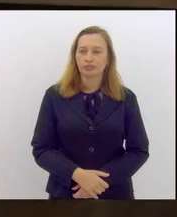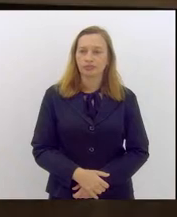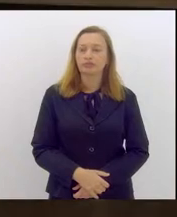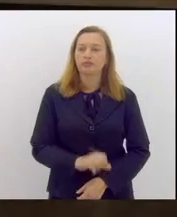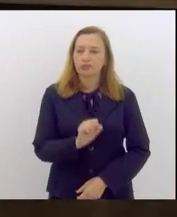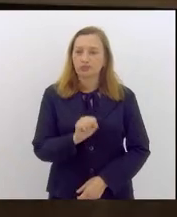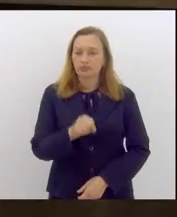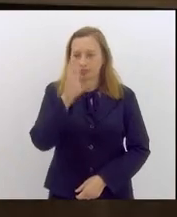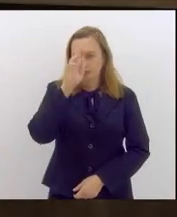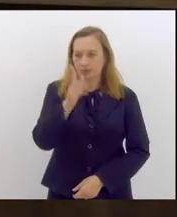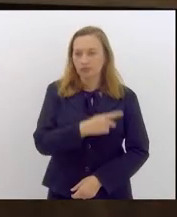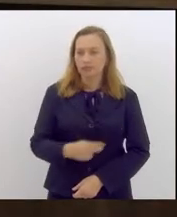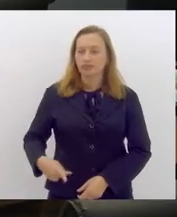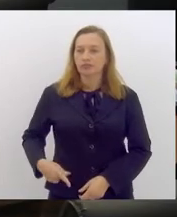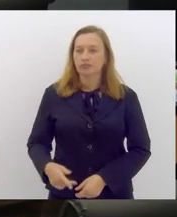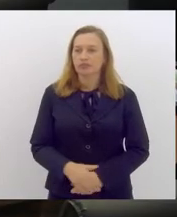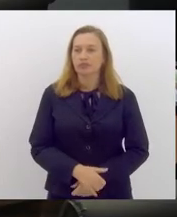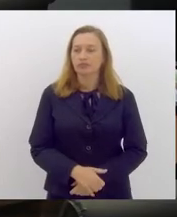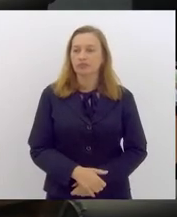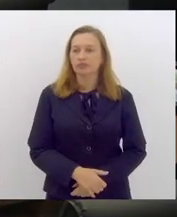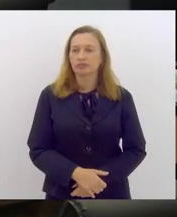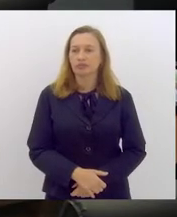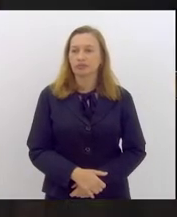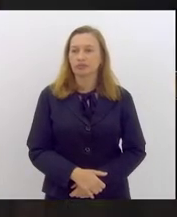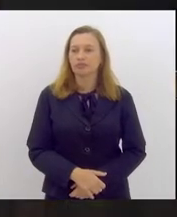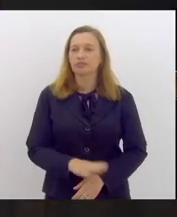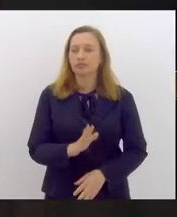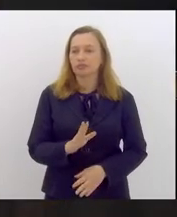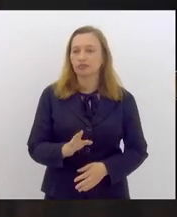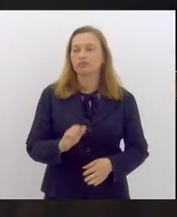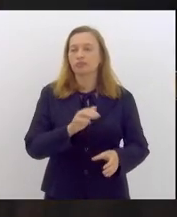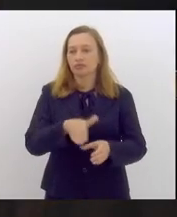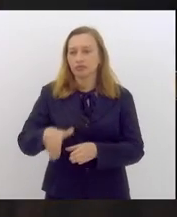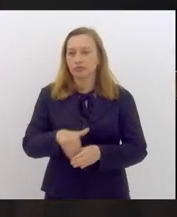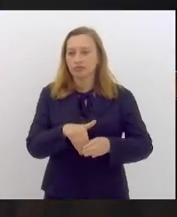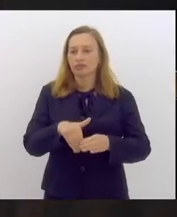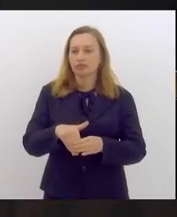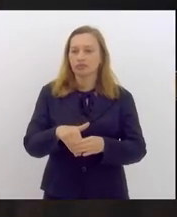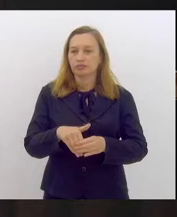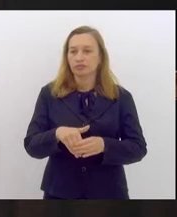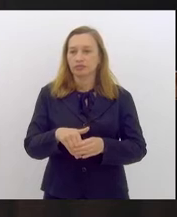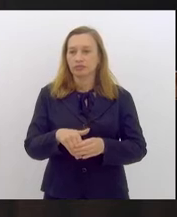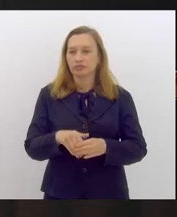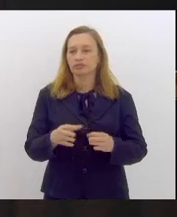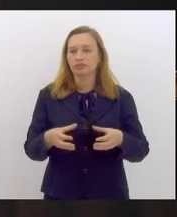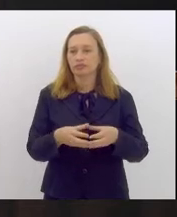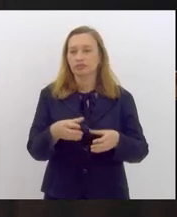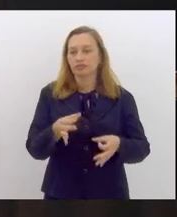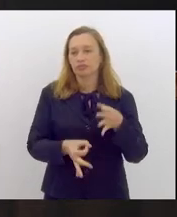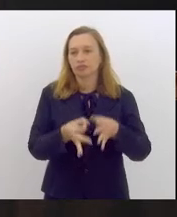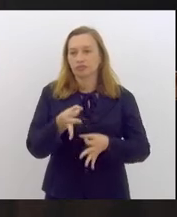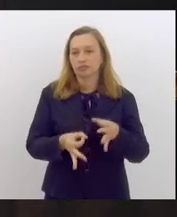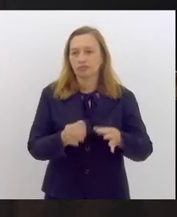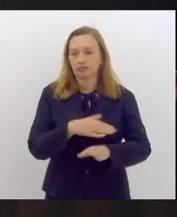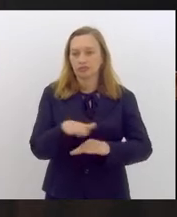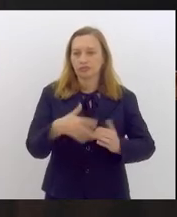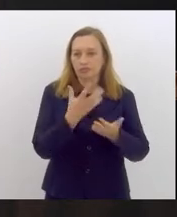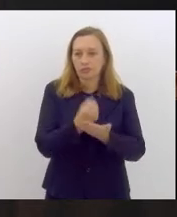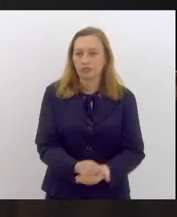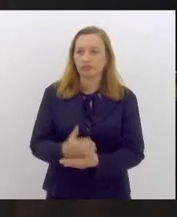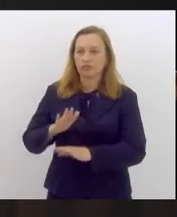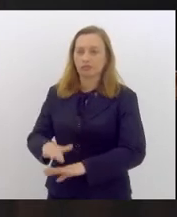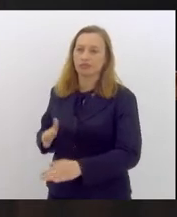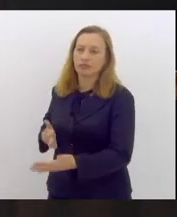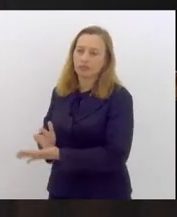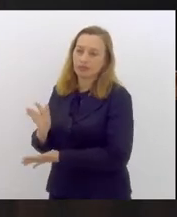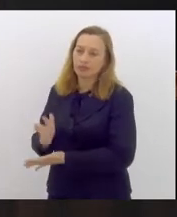Parecer favorável, presidenta. Com os pareceres emitidos em votação, parecer da Comissão de Constituição e Justiça. Senhores que aprovam, permaneçam como